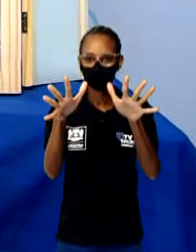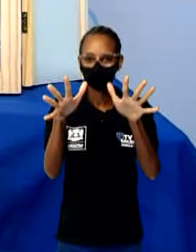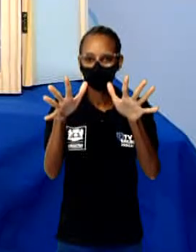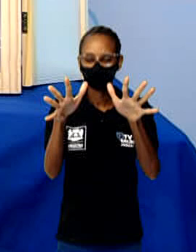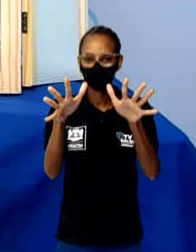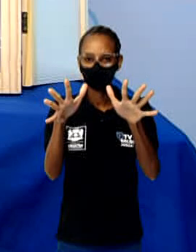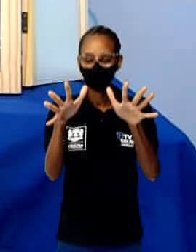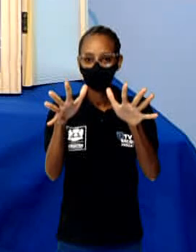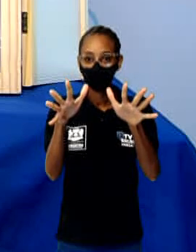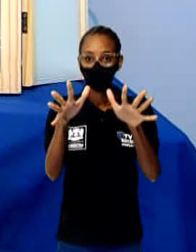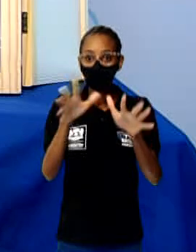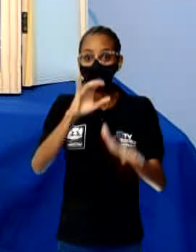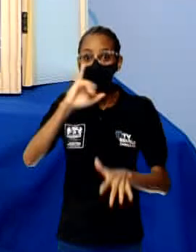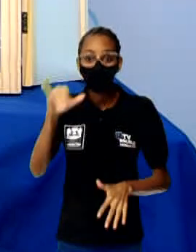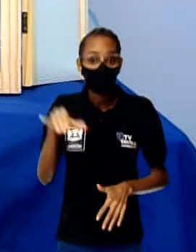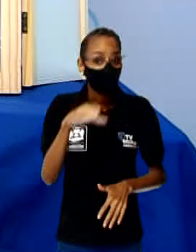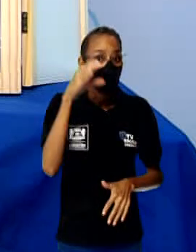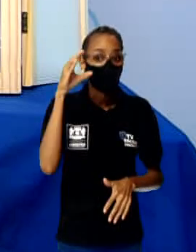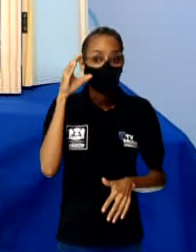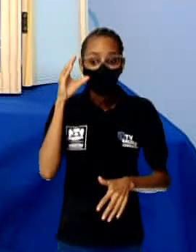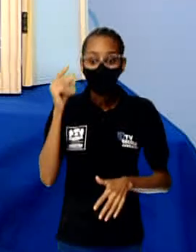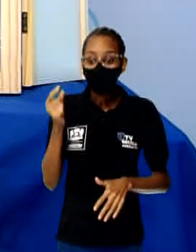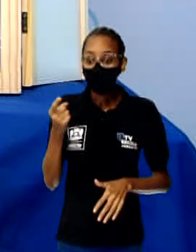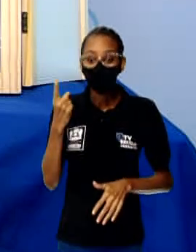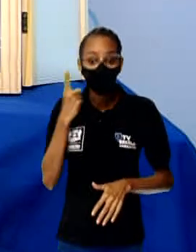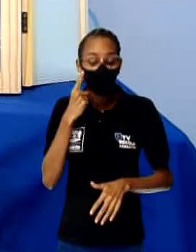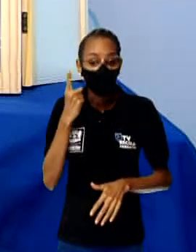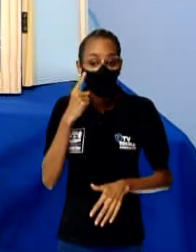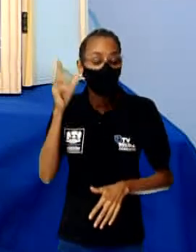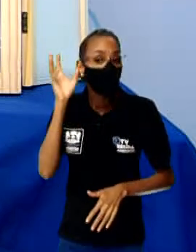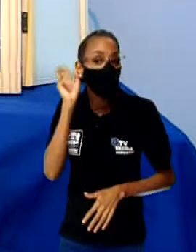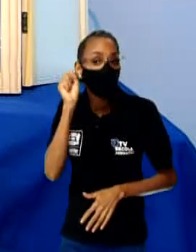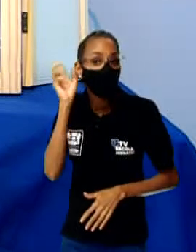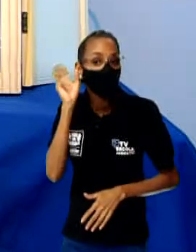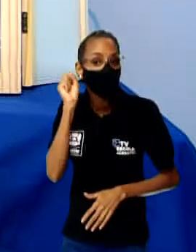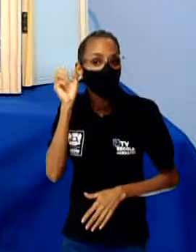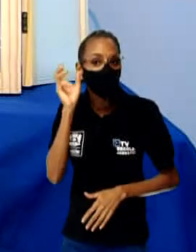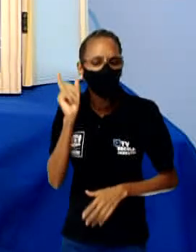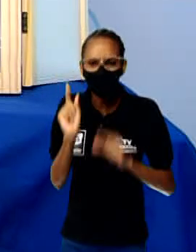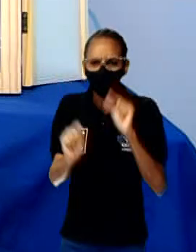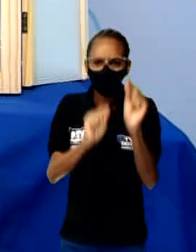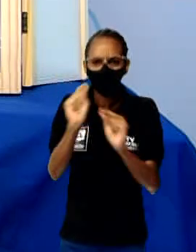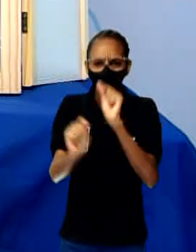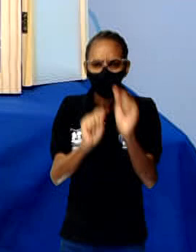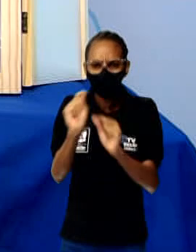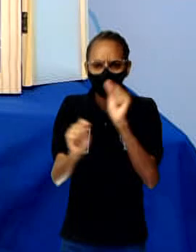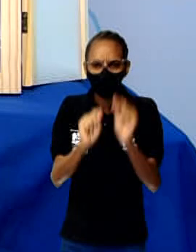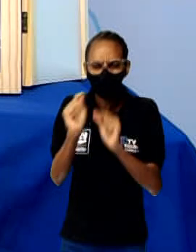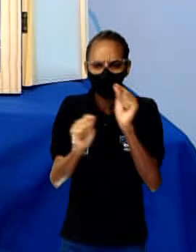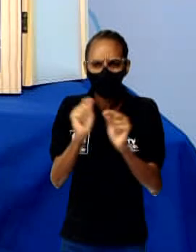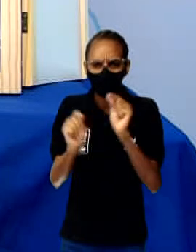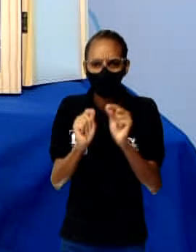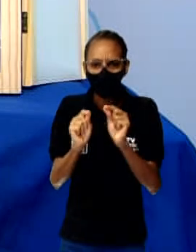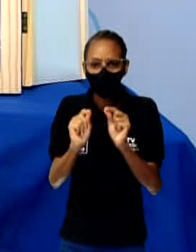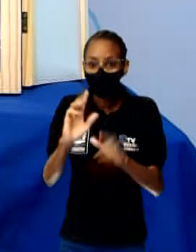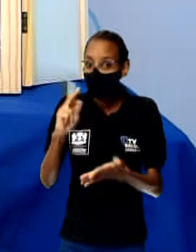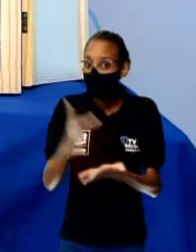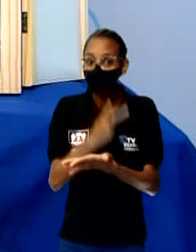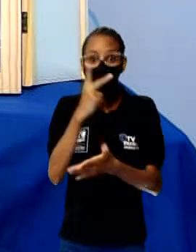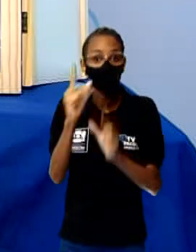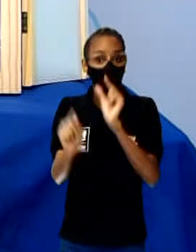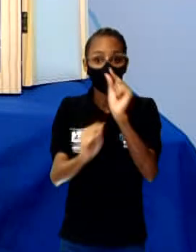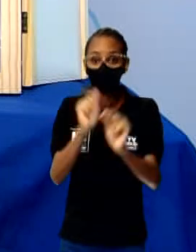explicar eu estou escutando um barulhinho O que será que tá aparecendo por aqui